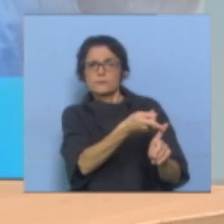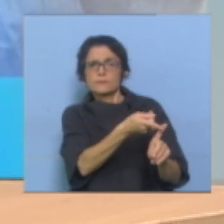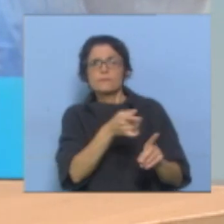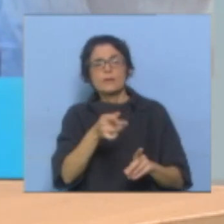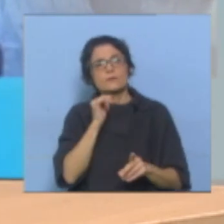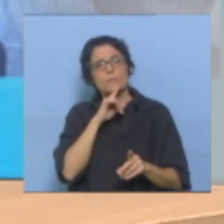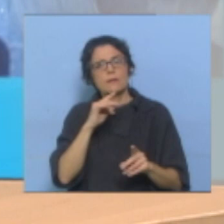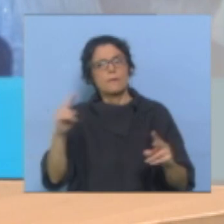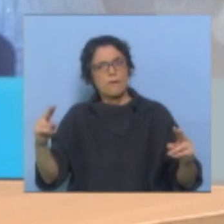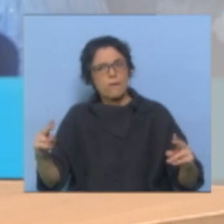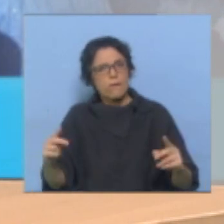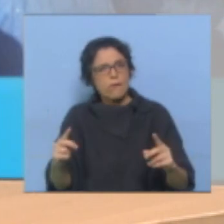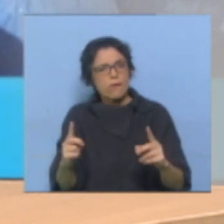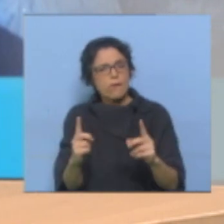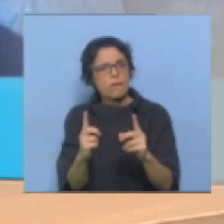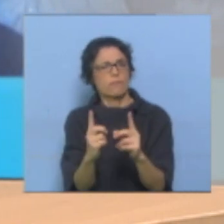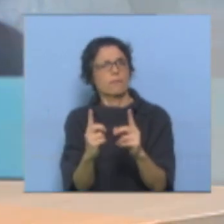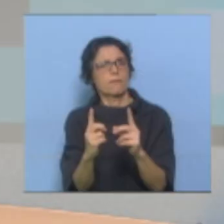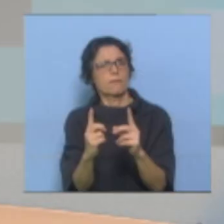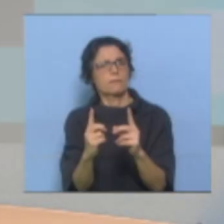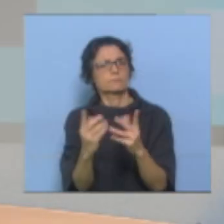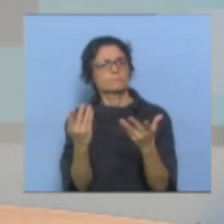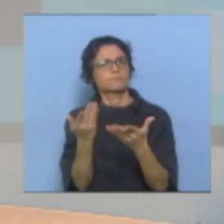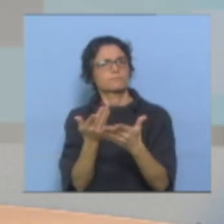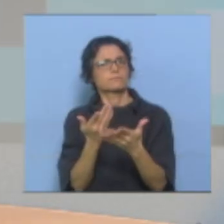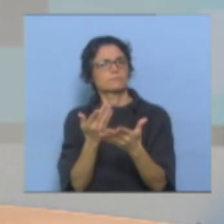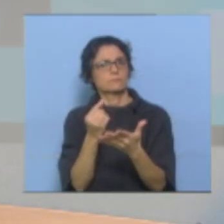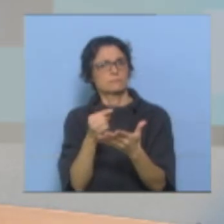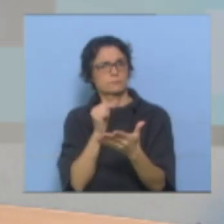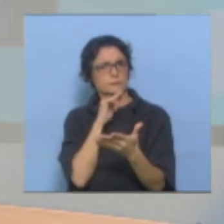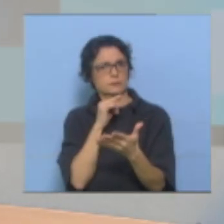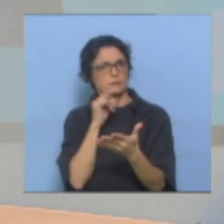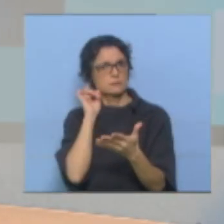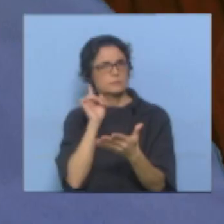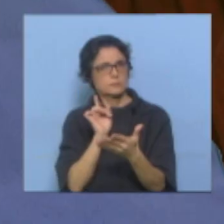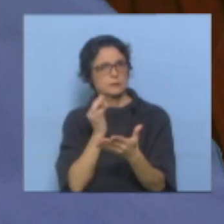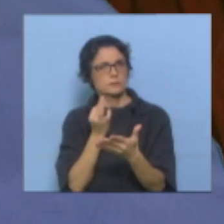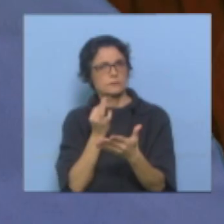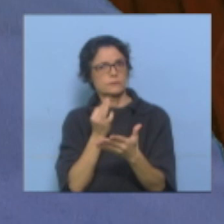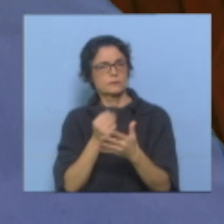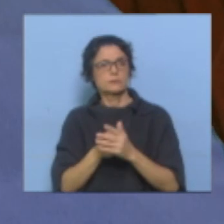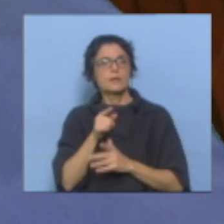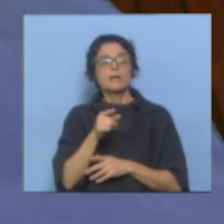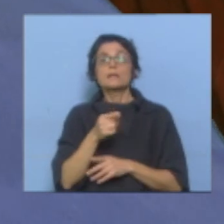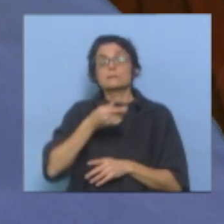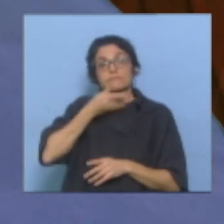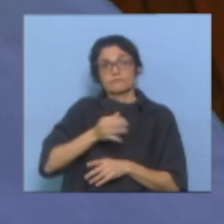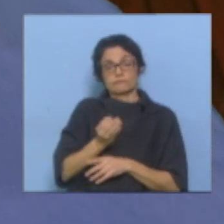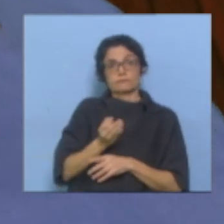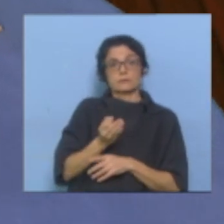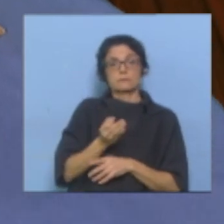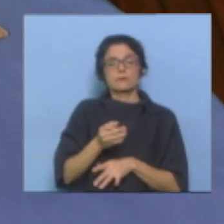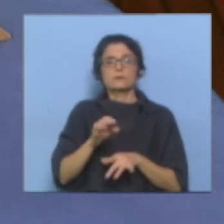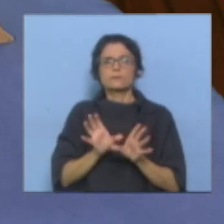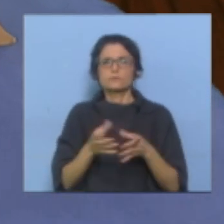dos agressores. E isto não é uma experiência ou algo que veio apenas por um grupo parlamentar, como referias há pouco, mas que está testada